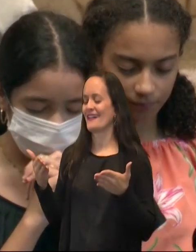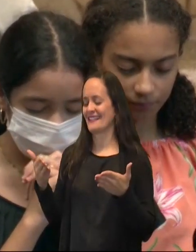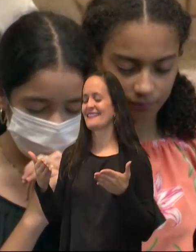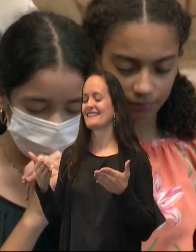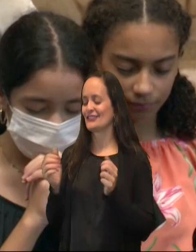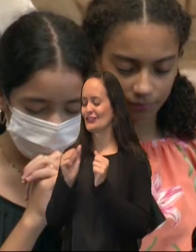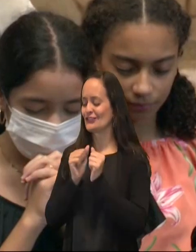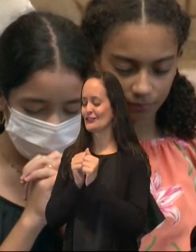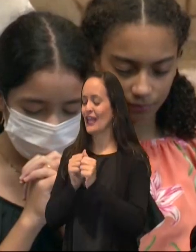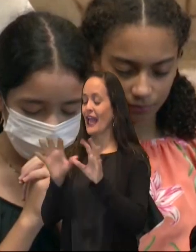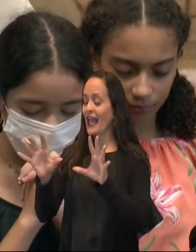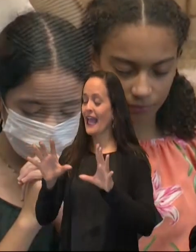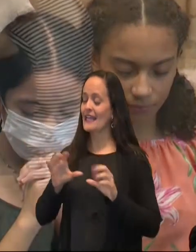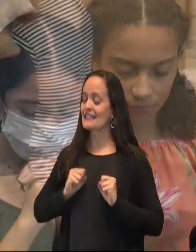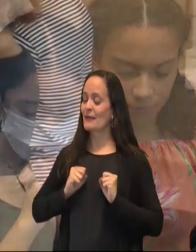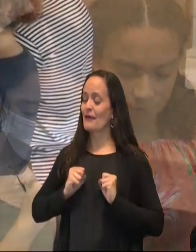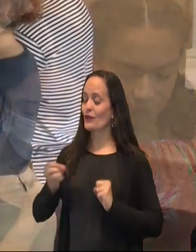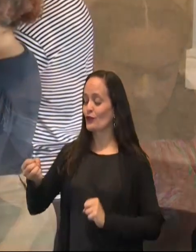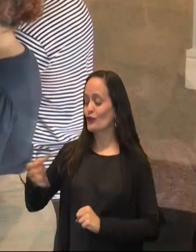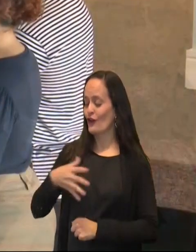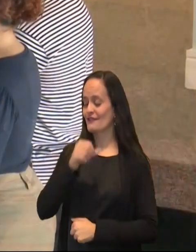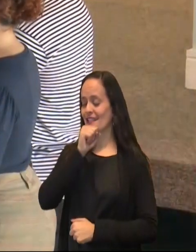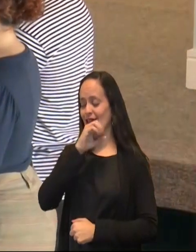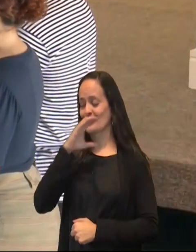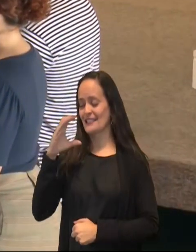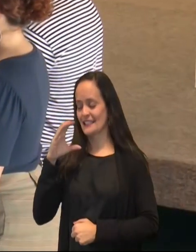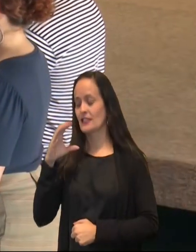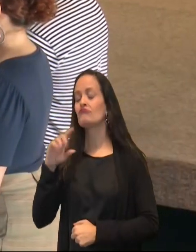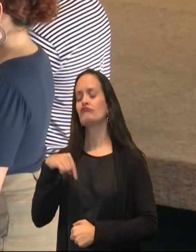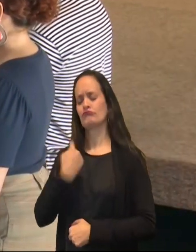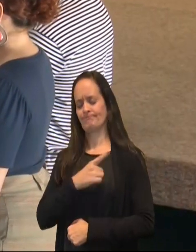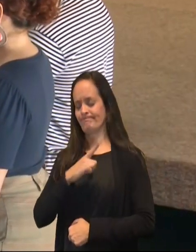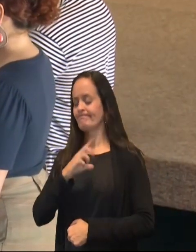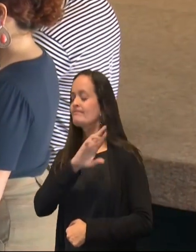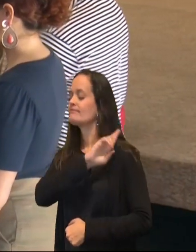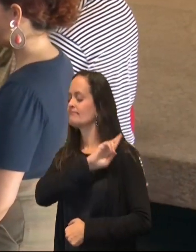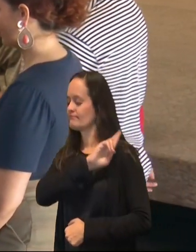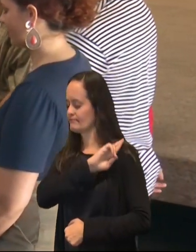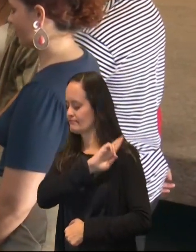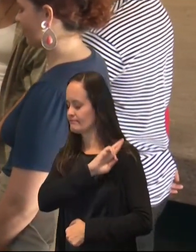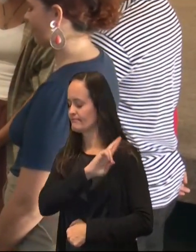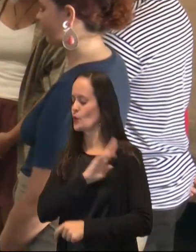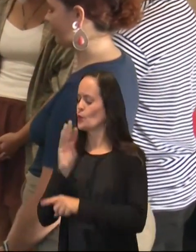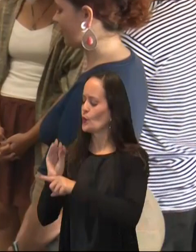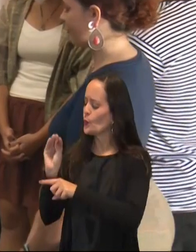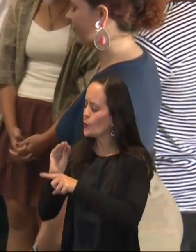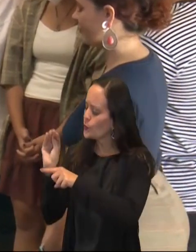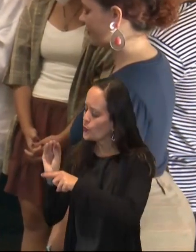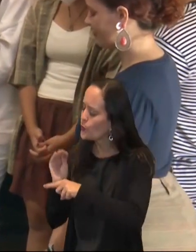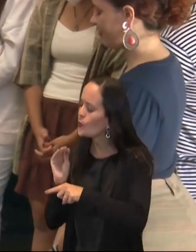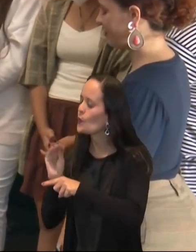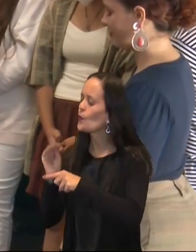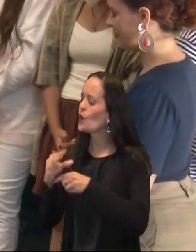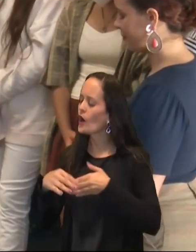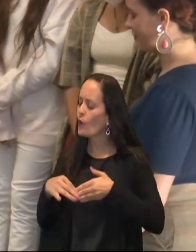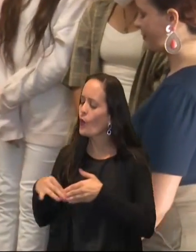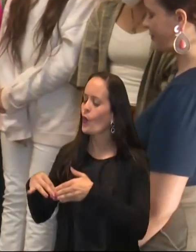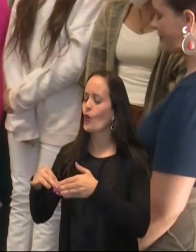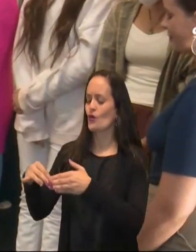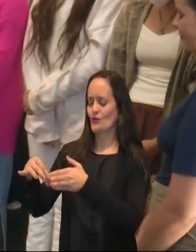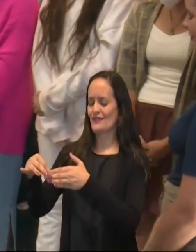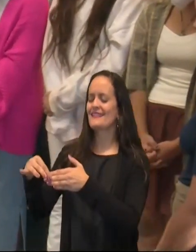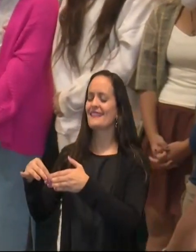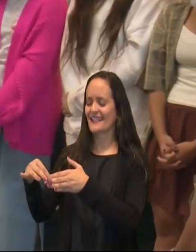estamos recebendo, e vem também sobre nós a responsabilidade de continuarmos cuidando, amando, conduzindo, ó Deus,